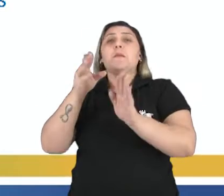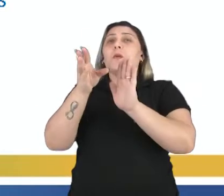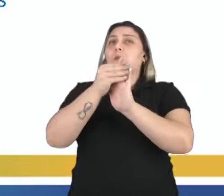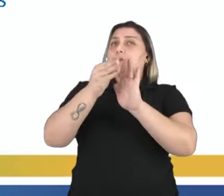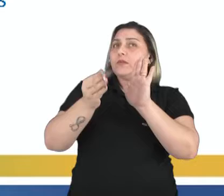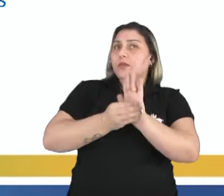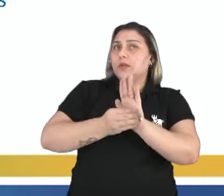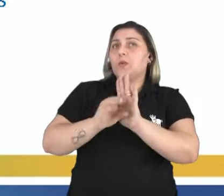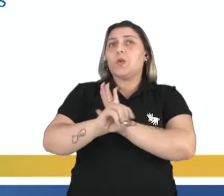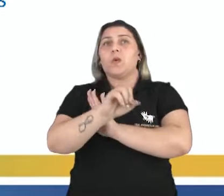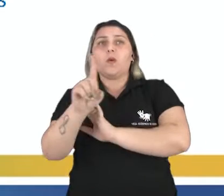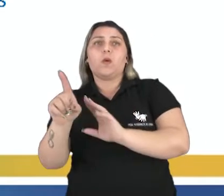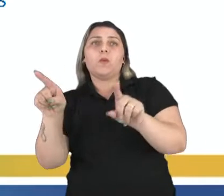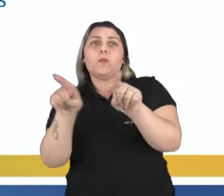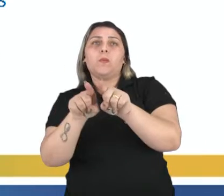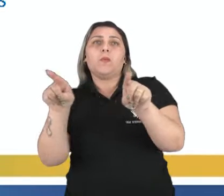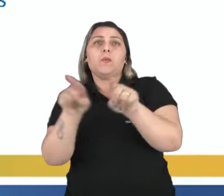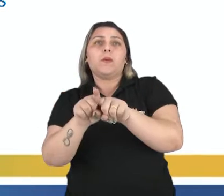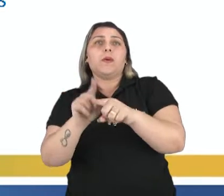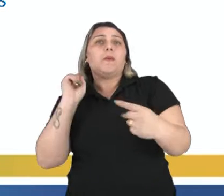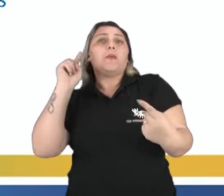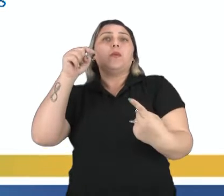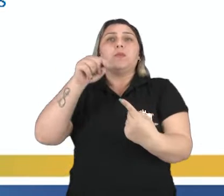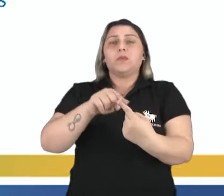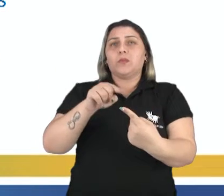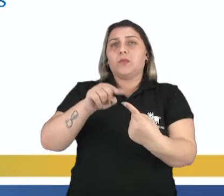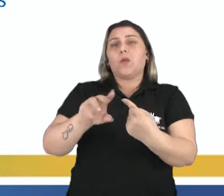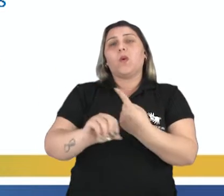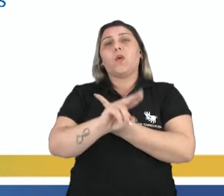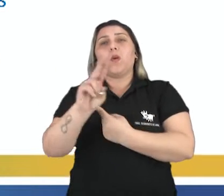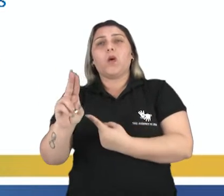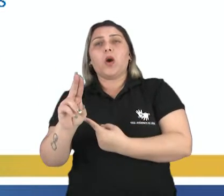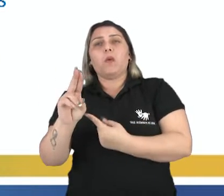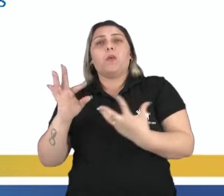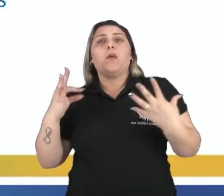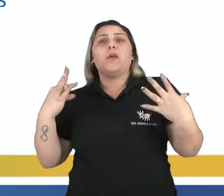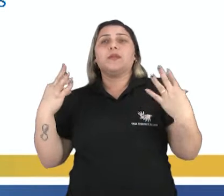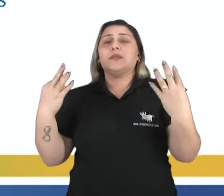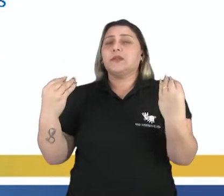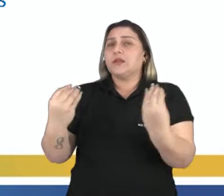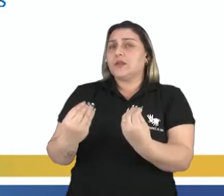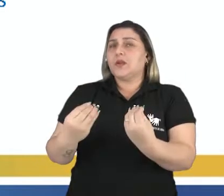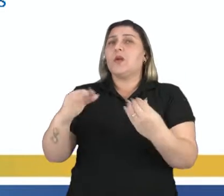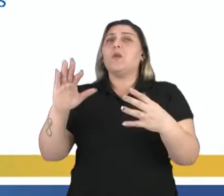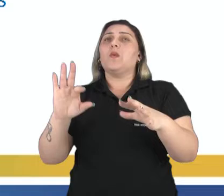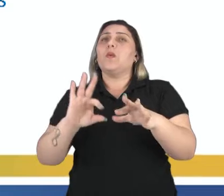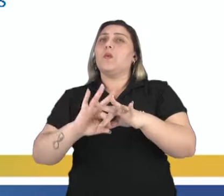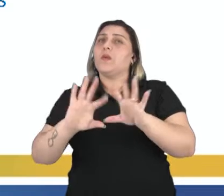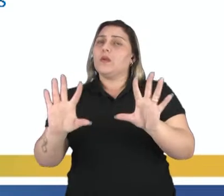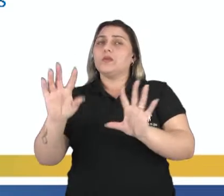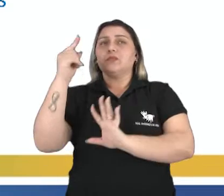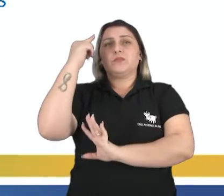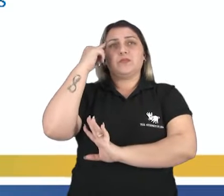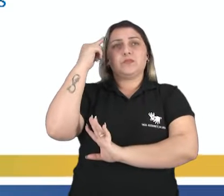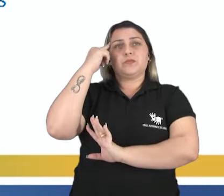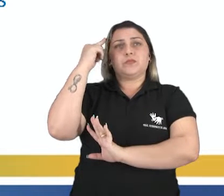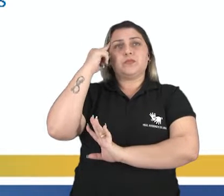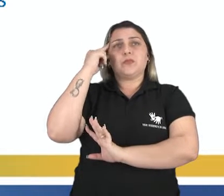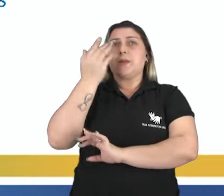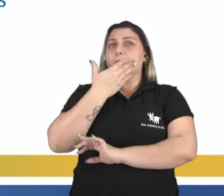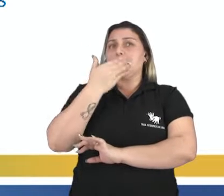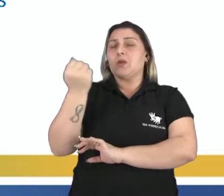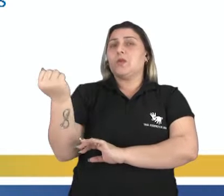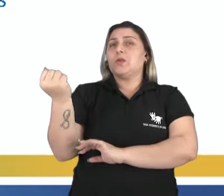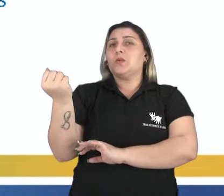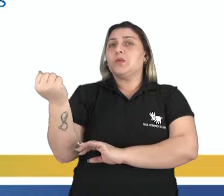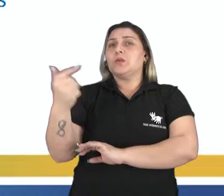conceitos, ou então por funções, ou então por sensações, e qualquer um destes pensamentos não é melhor do que